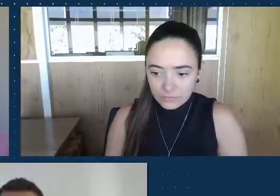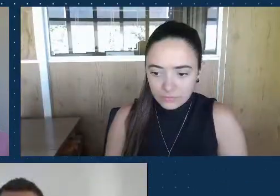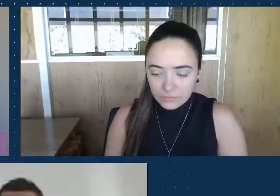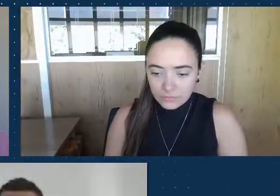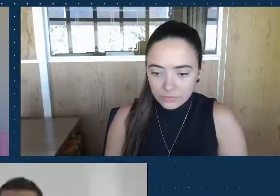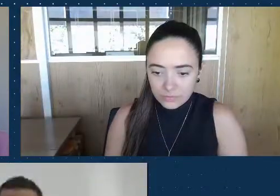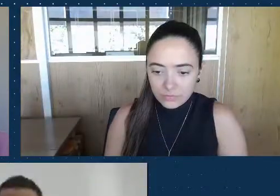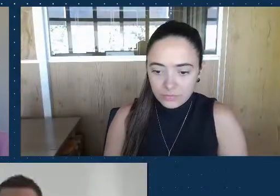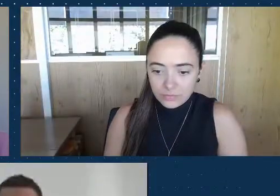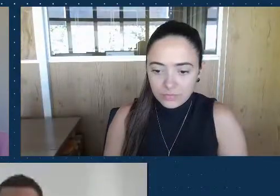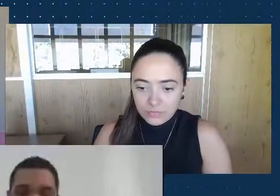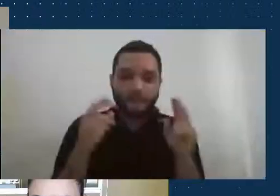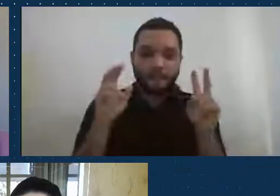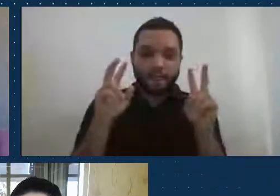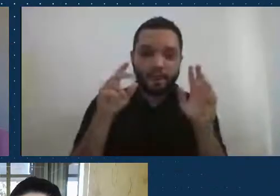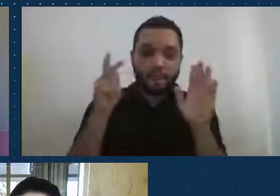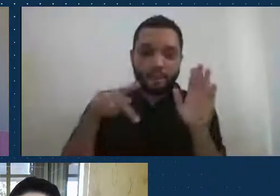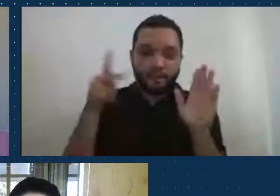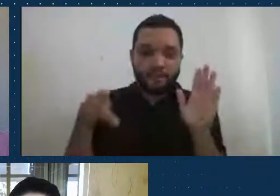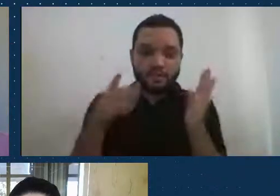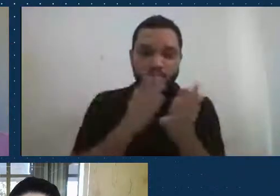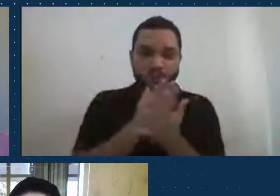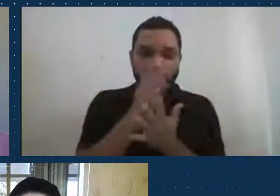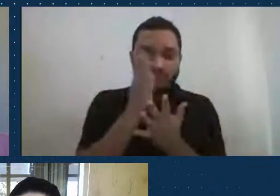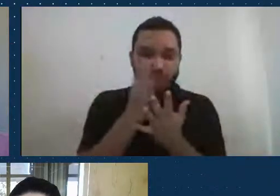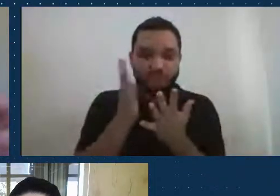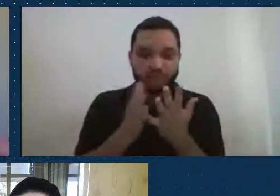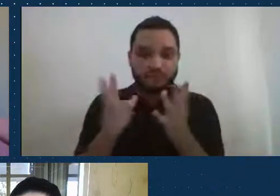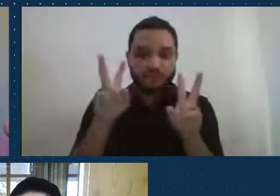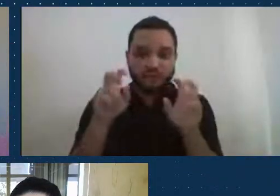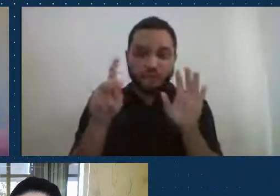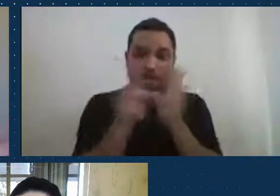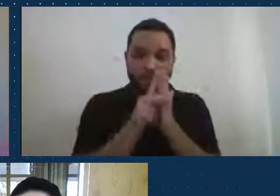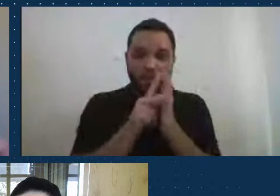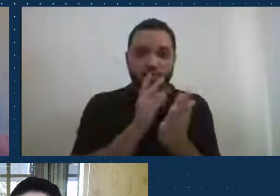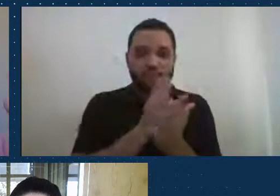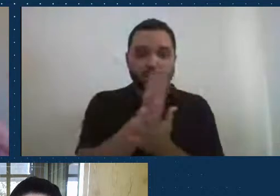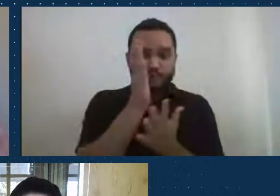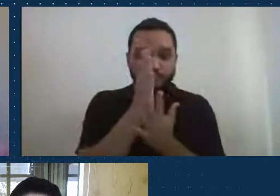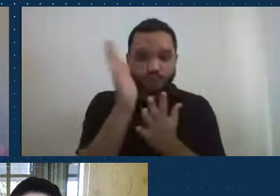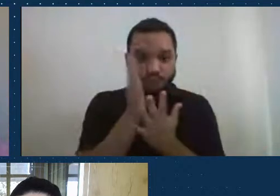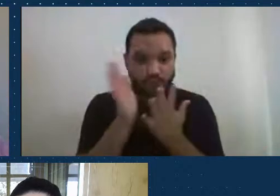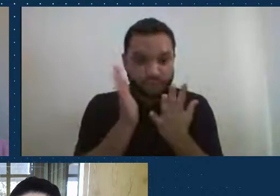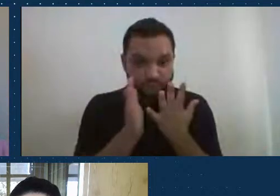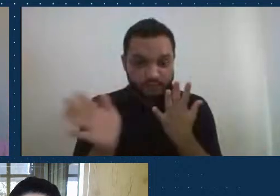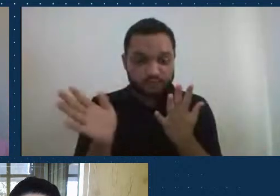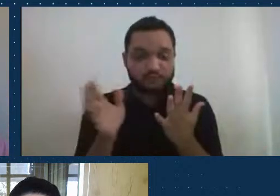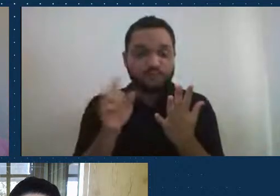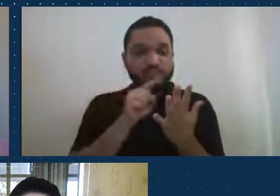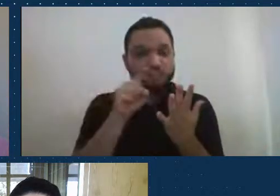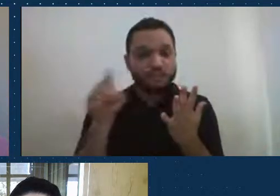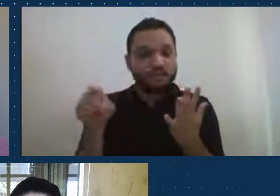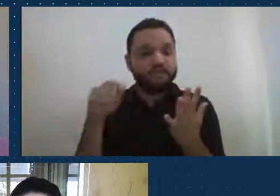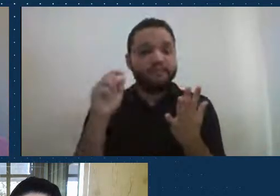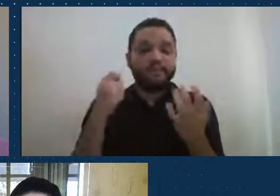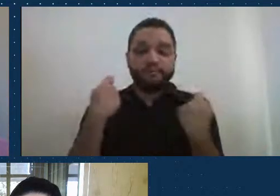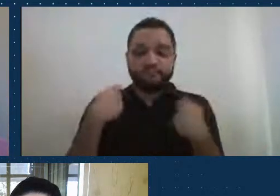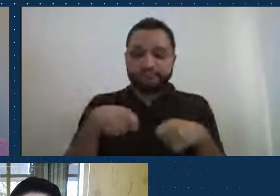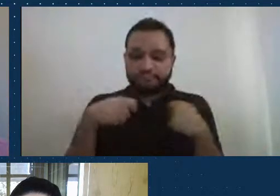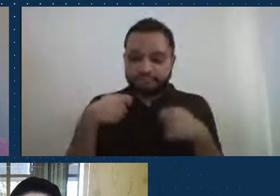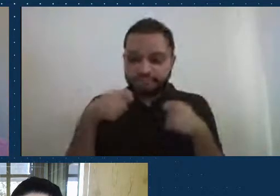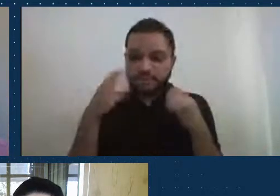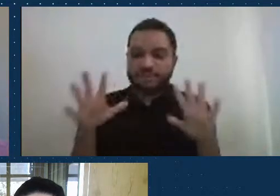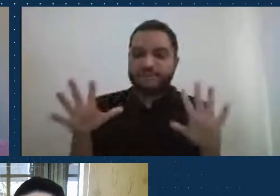linha é, de um certo modo, os temas da linha. Então, de alguma maneira, você tem que fazer aí uma